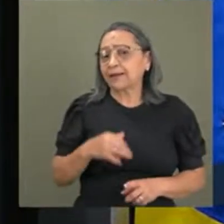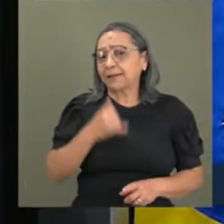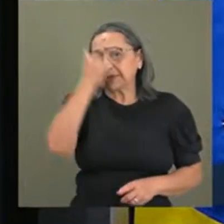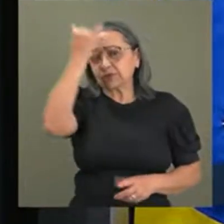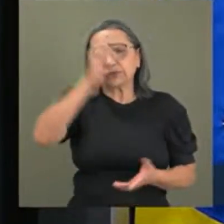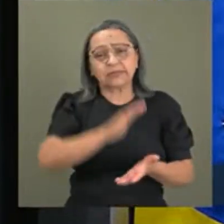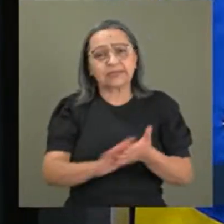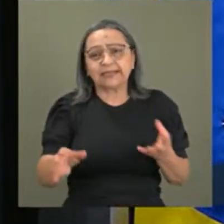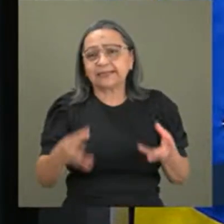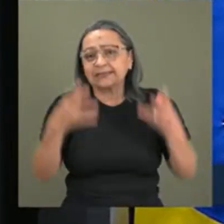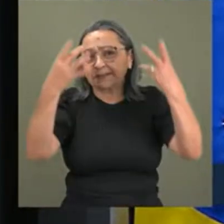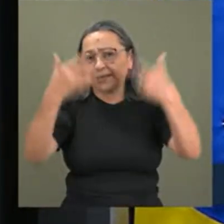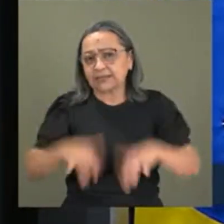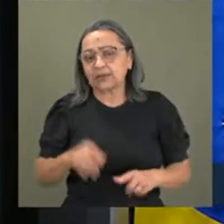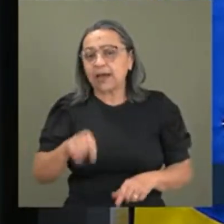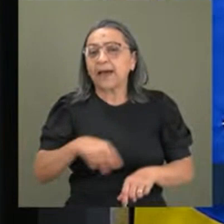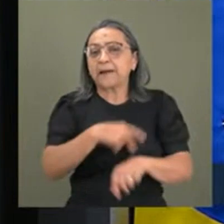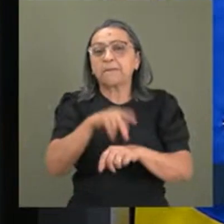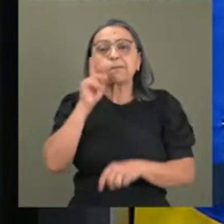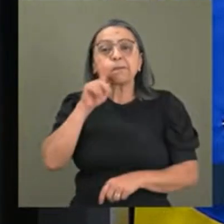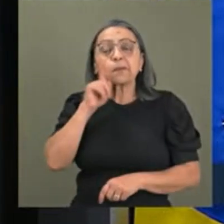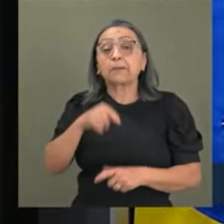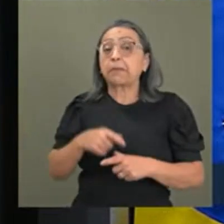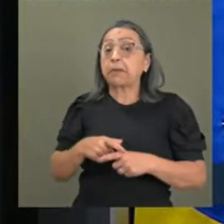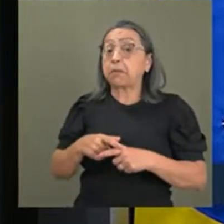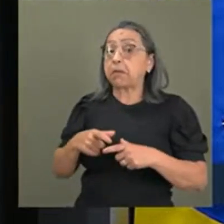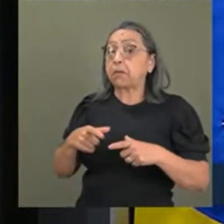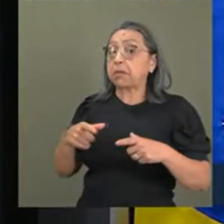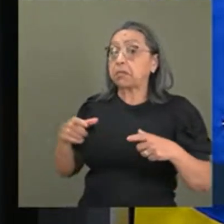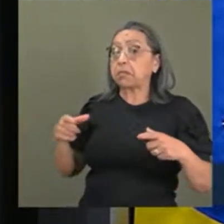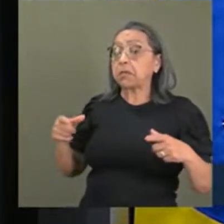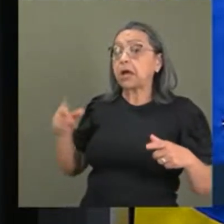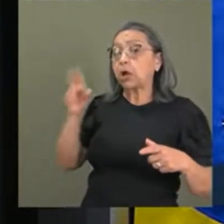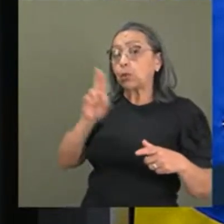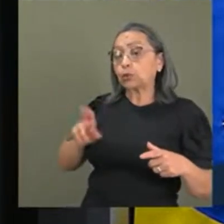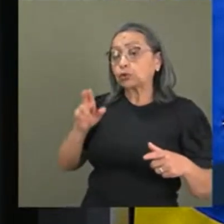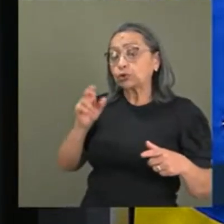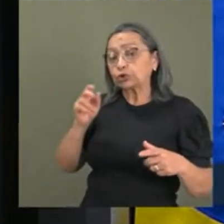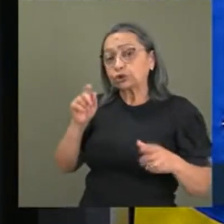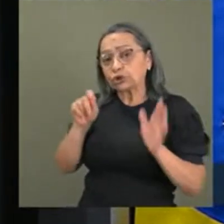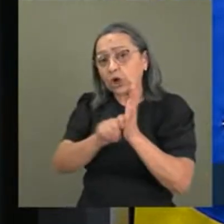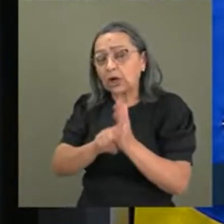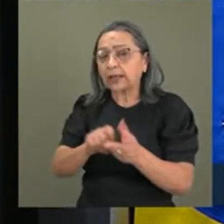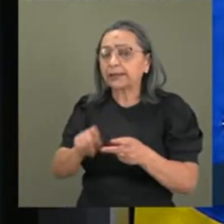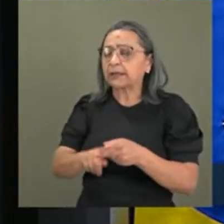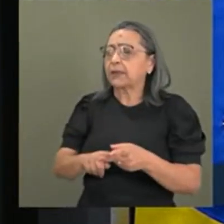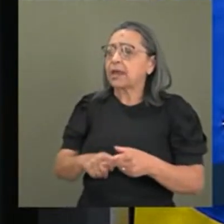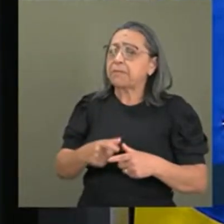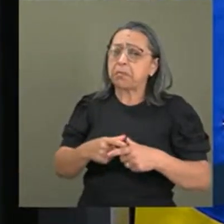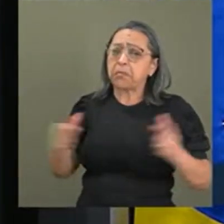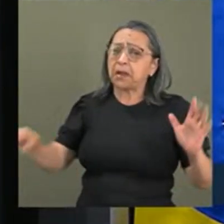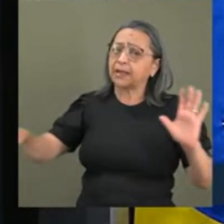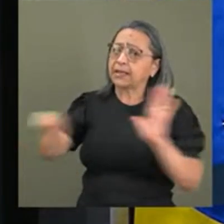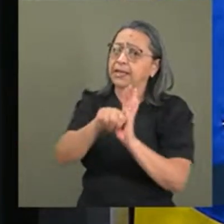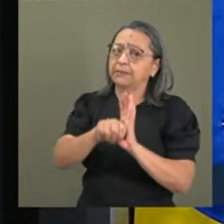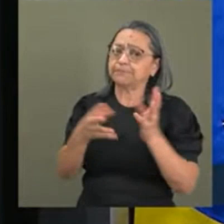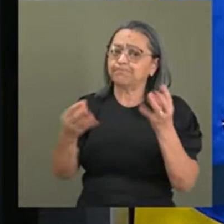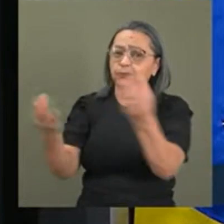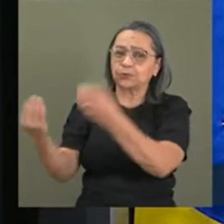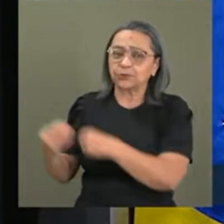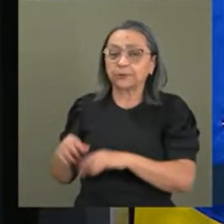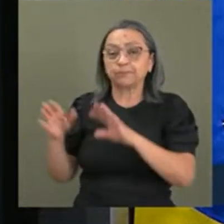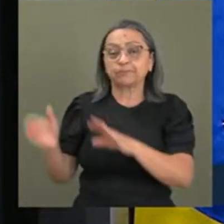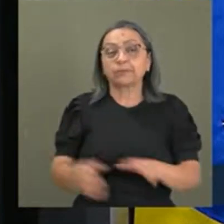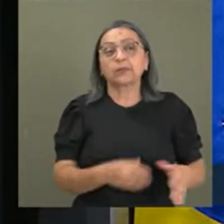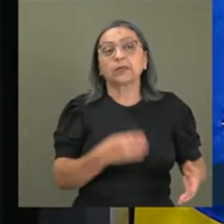precedentes lá nos Estados Unidos. O aumento do consumo, a explosão de crimes, enfim. Num